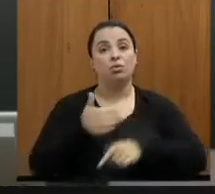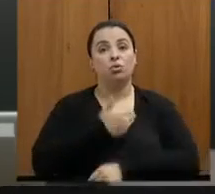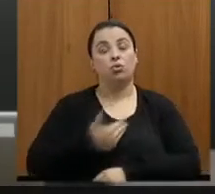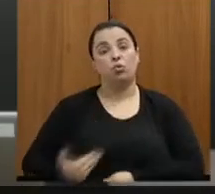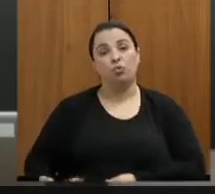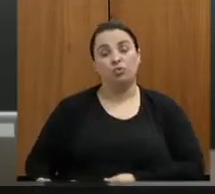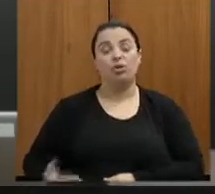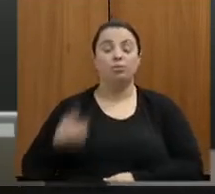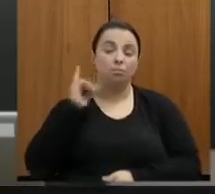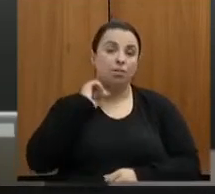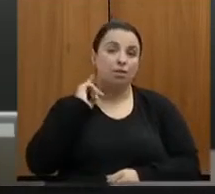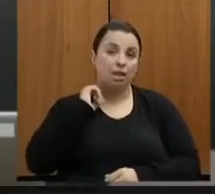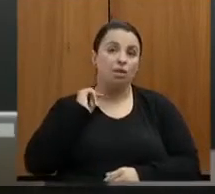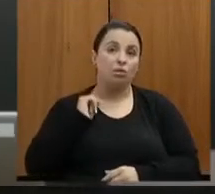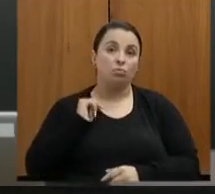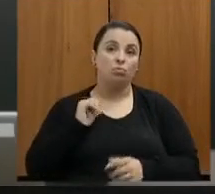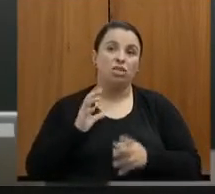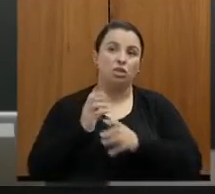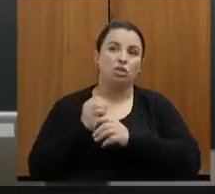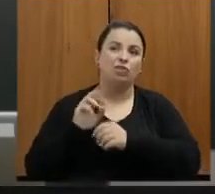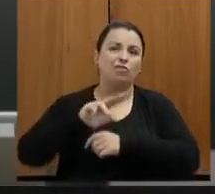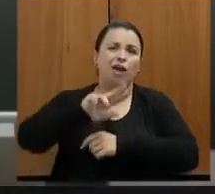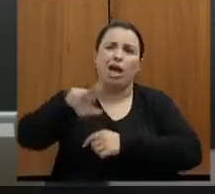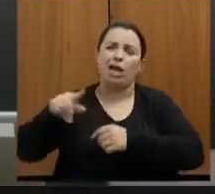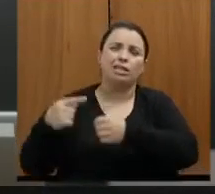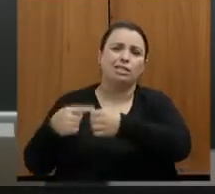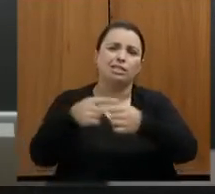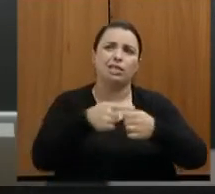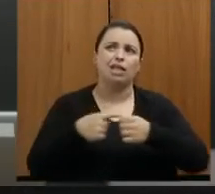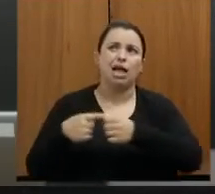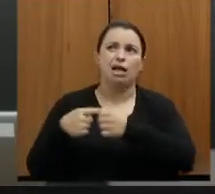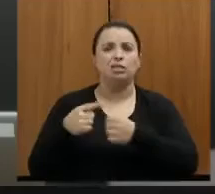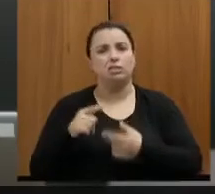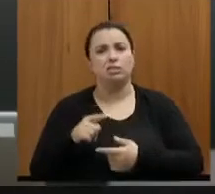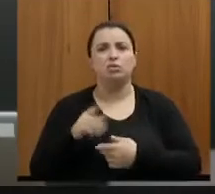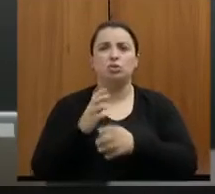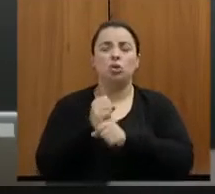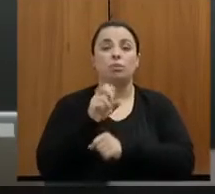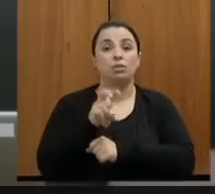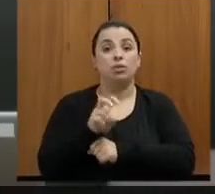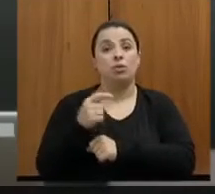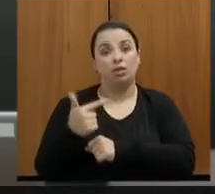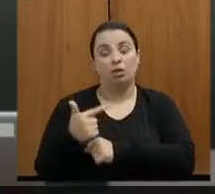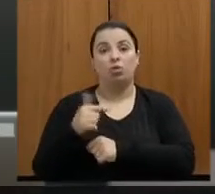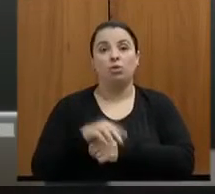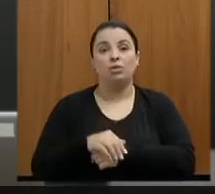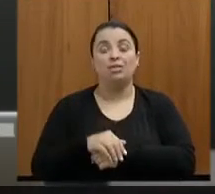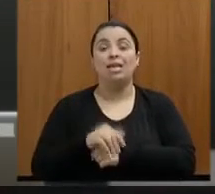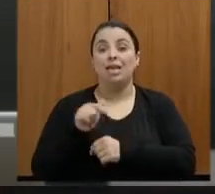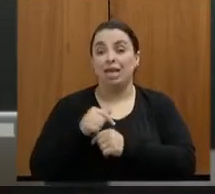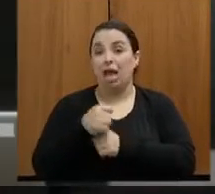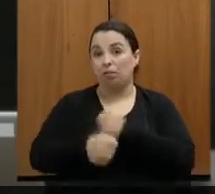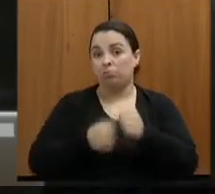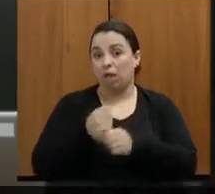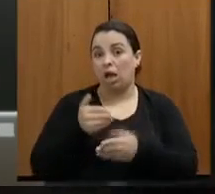municípios. E a estima entregar, ainda este ano, mais 1.500